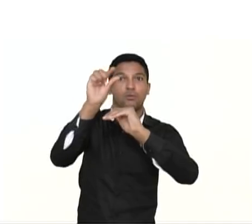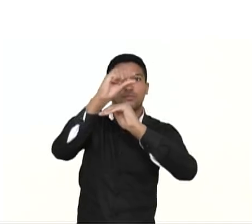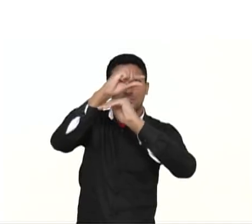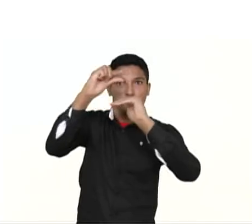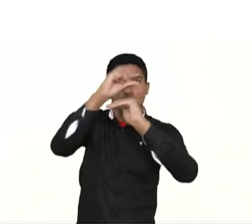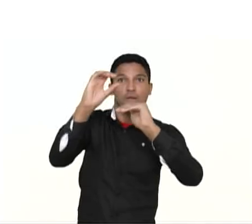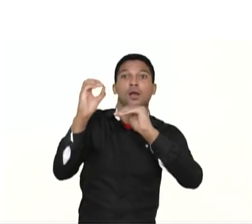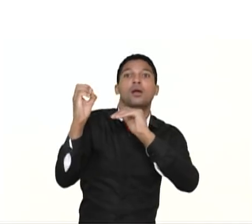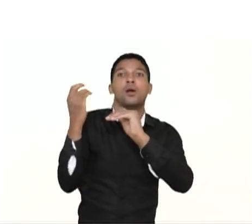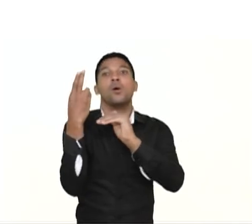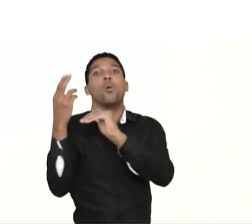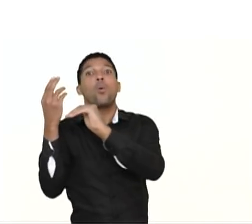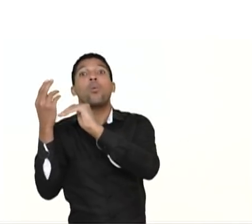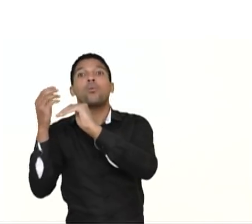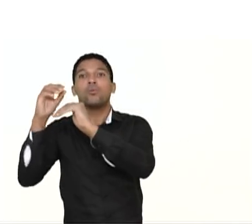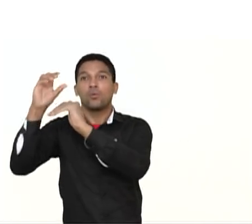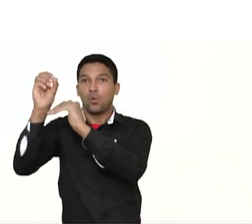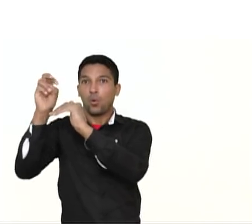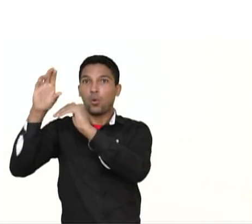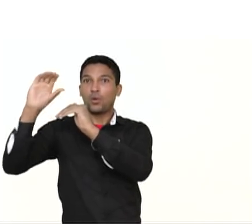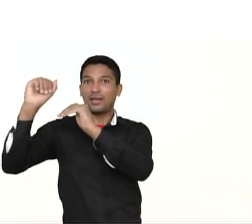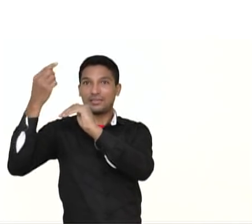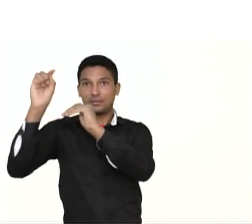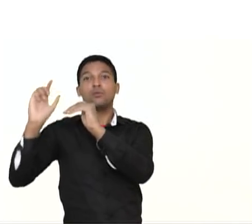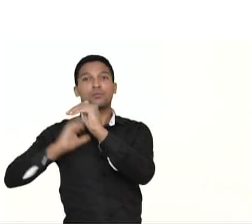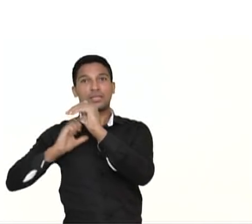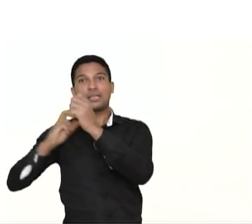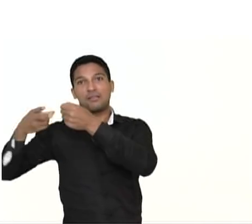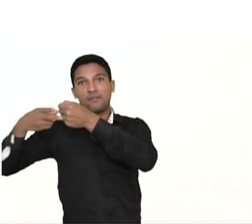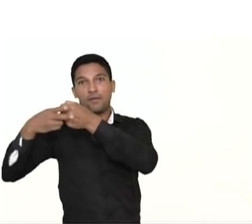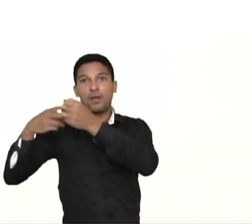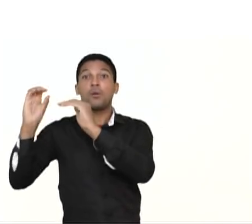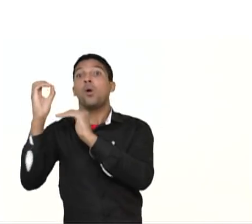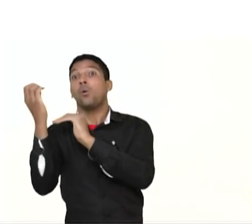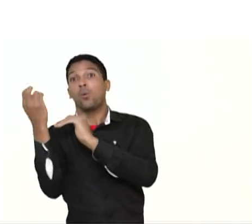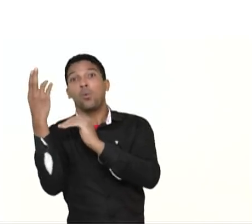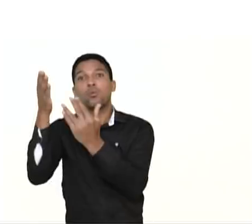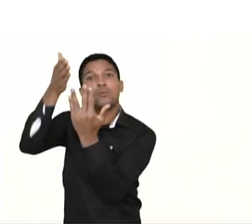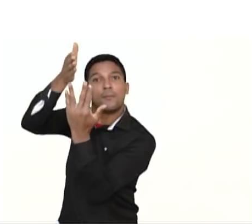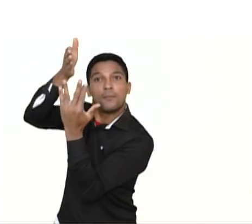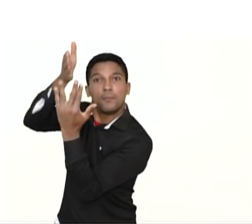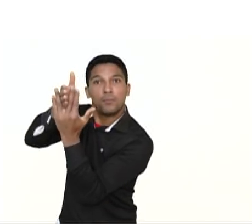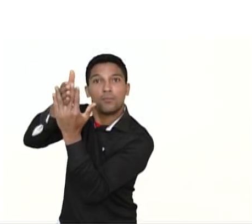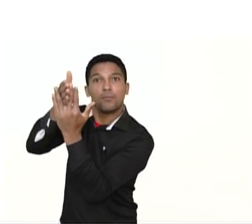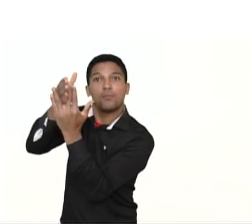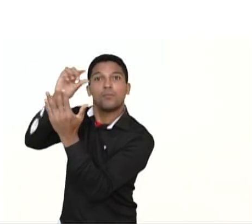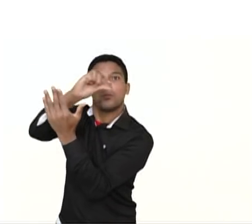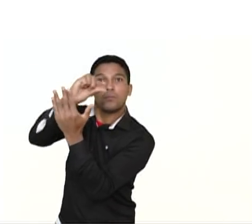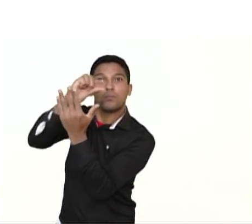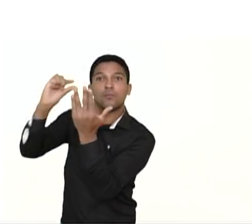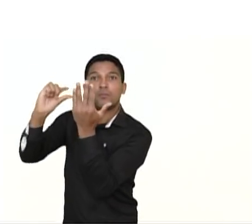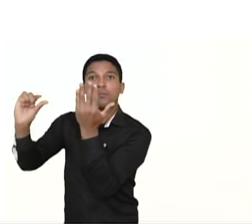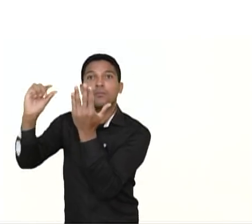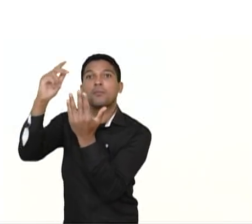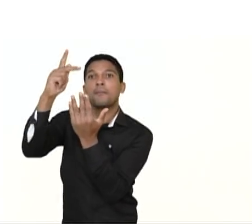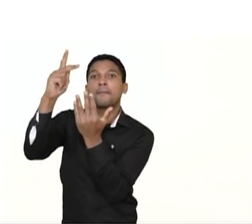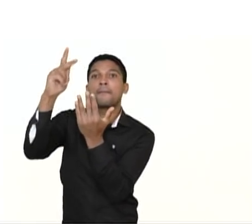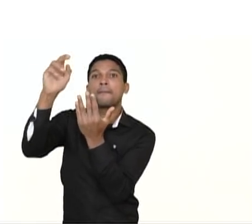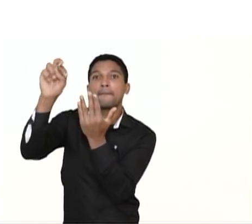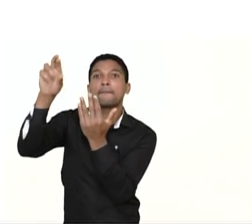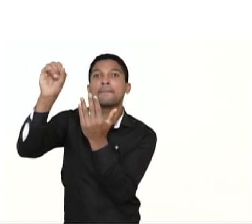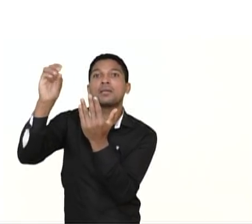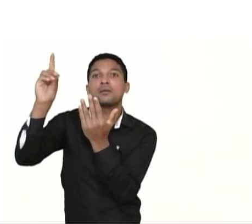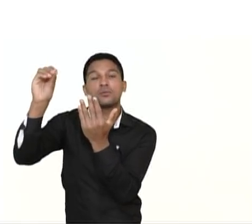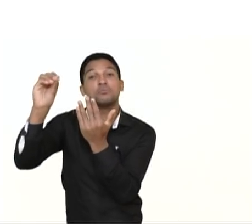um período. E você vai justificar o porquê, né, você colocou como frase, oração